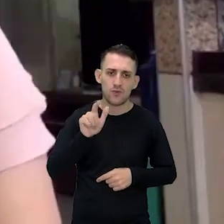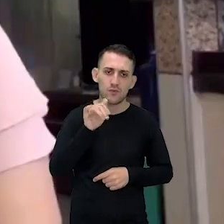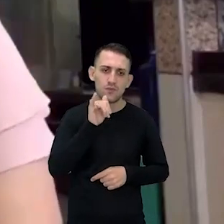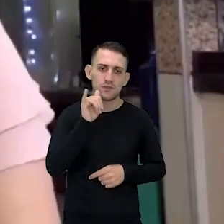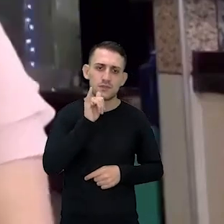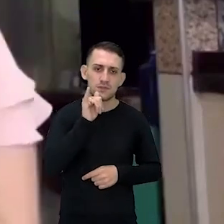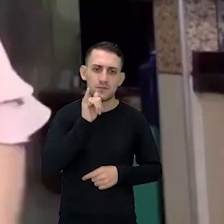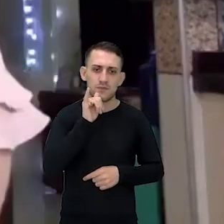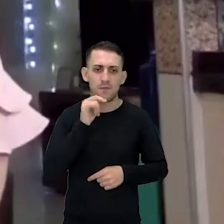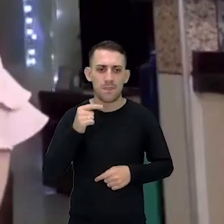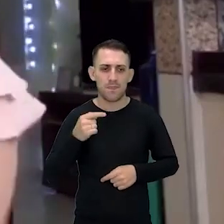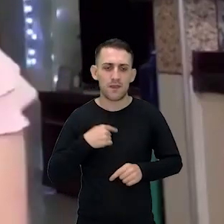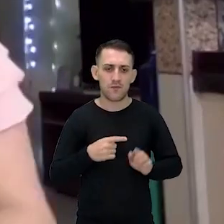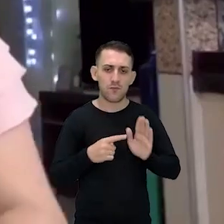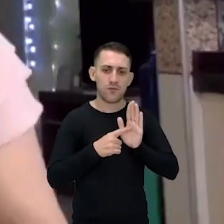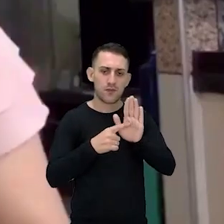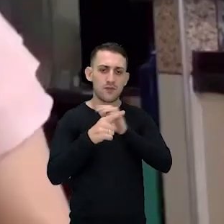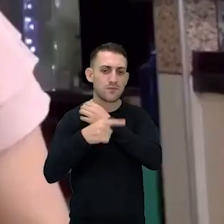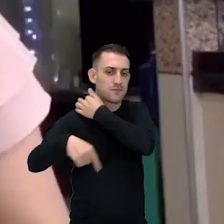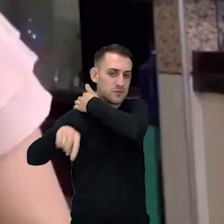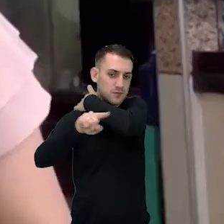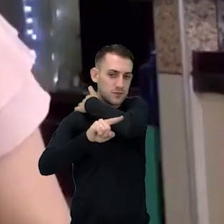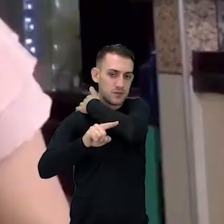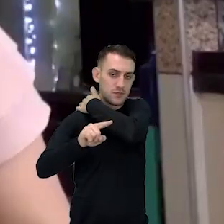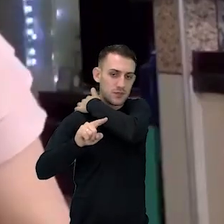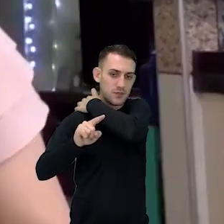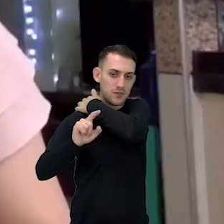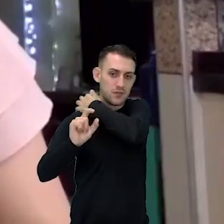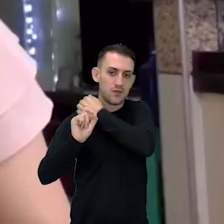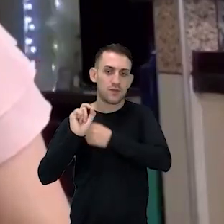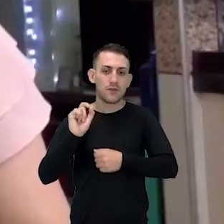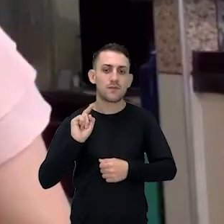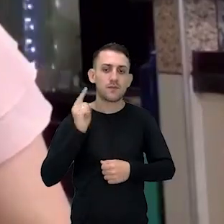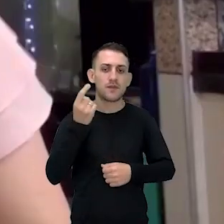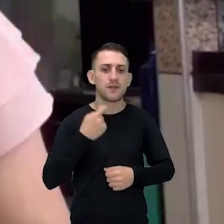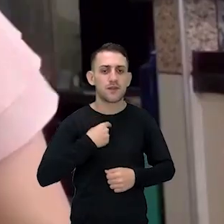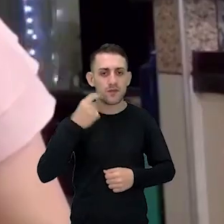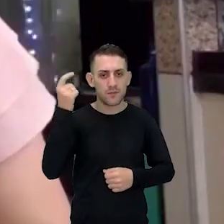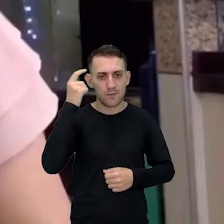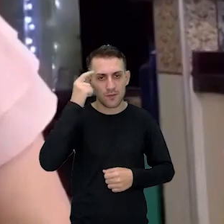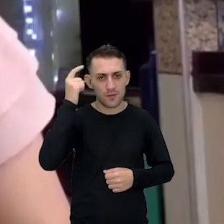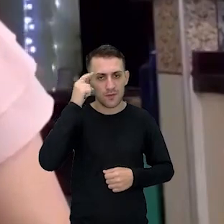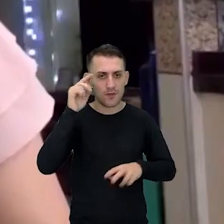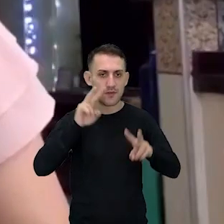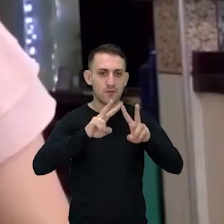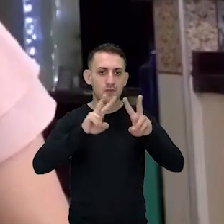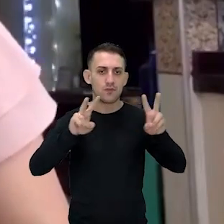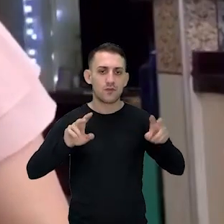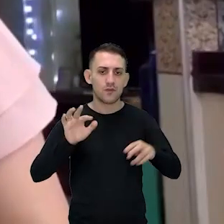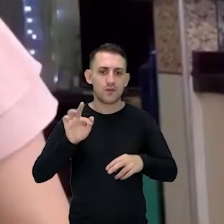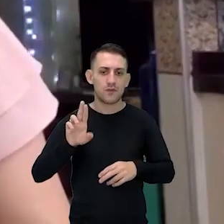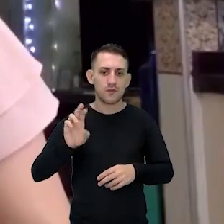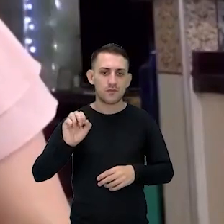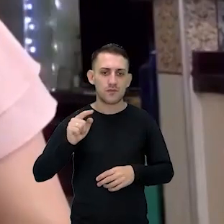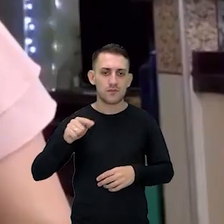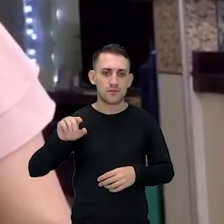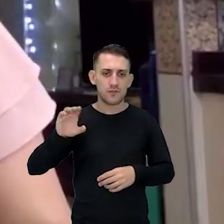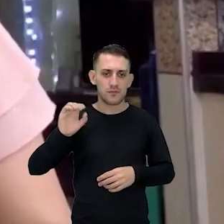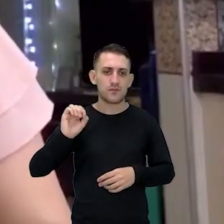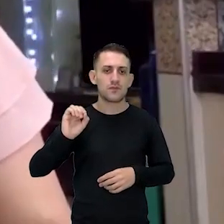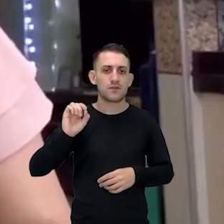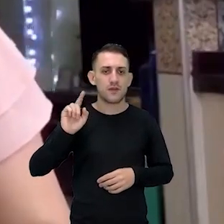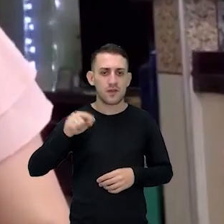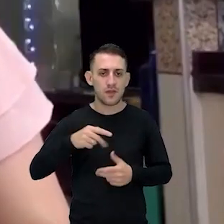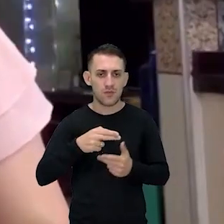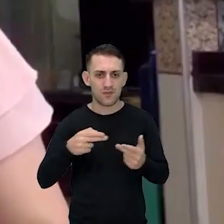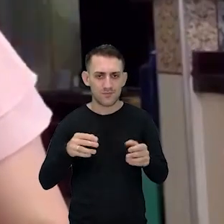eu vou mostrar para vocês, primeiro, o que eu pensei da fusão nuclear. Então, é uma coisa